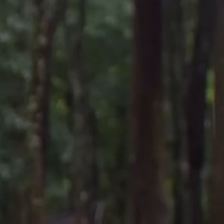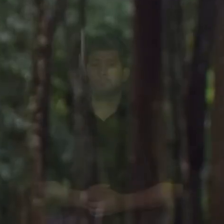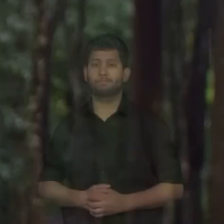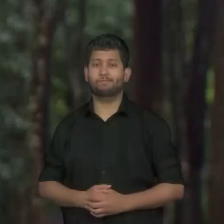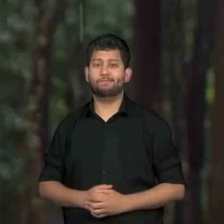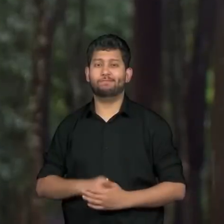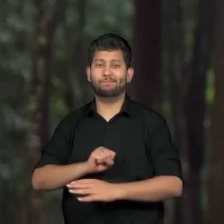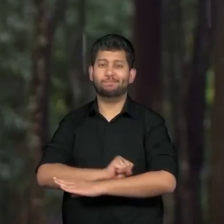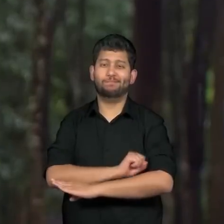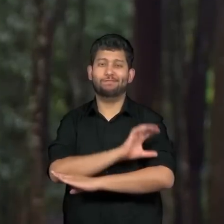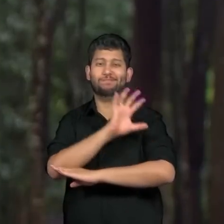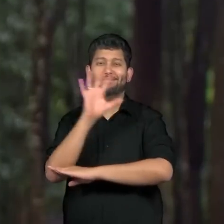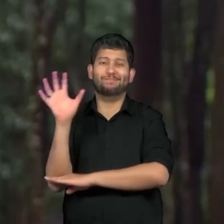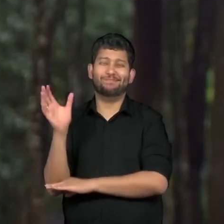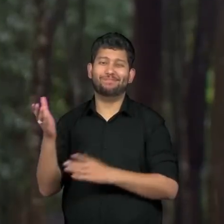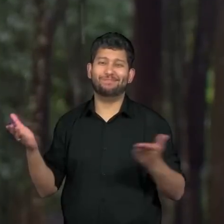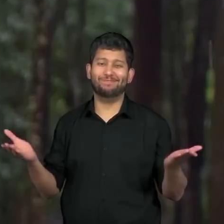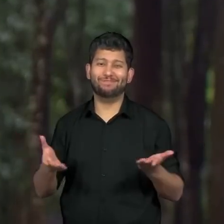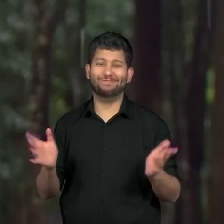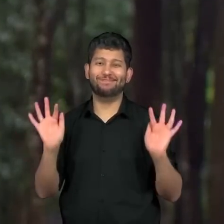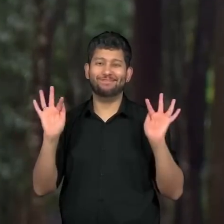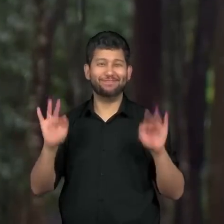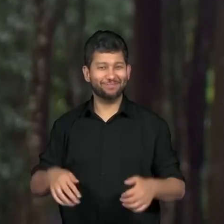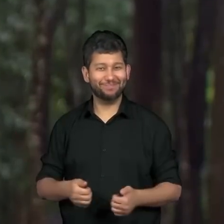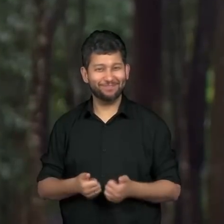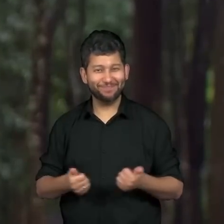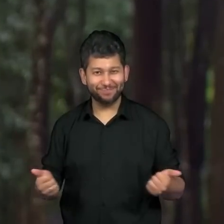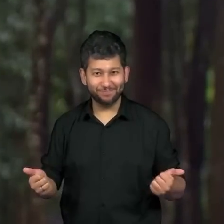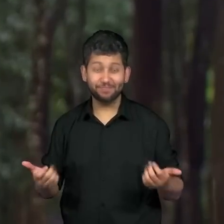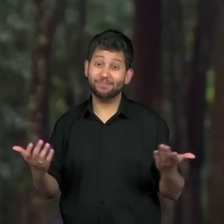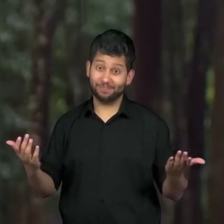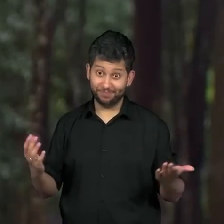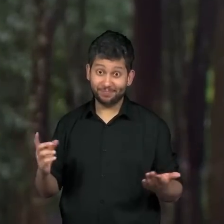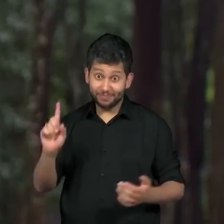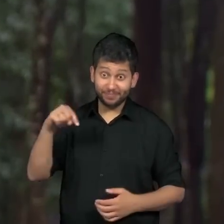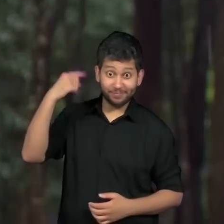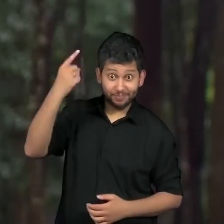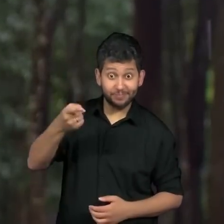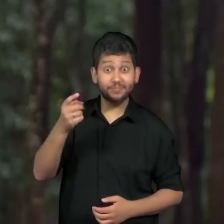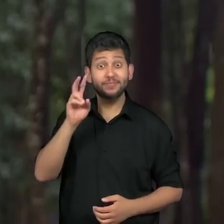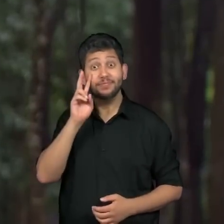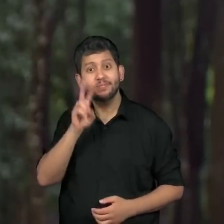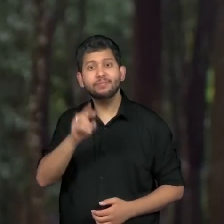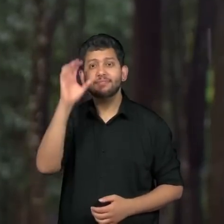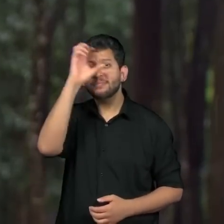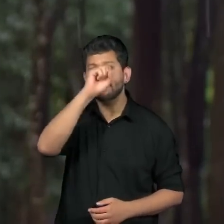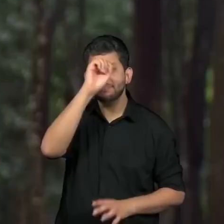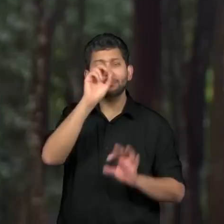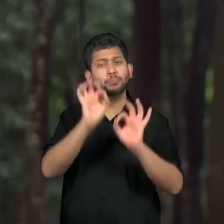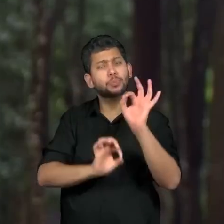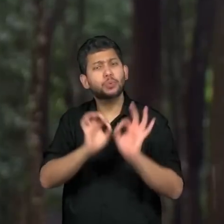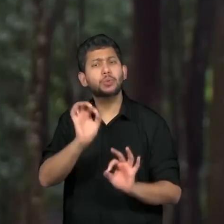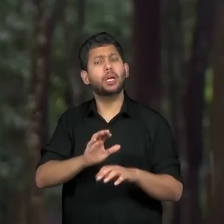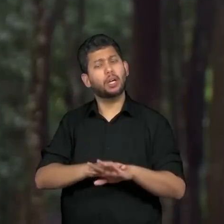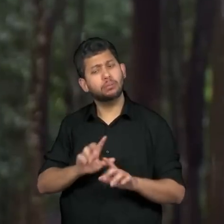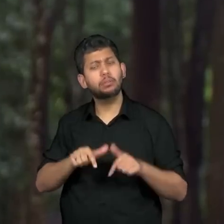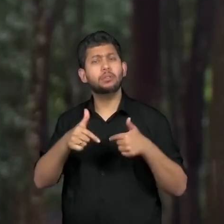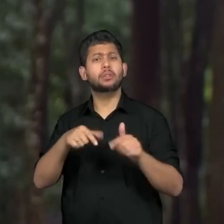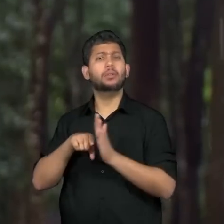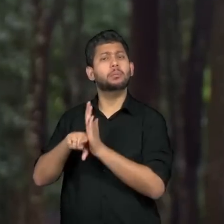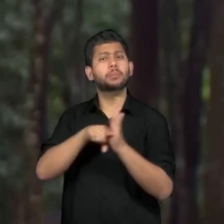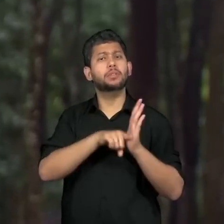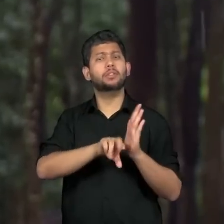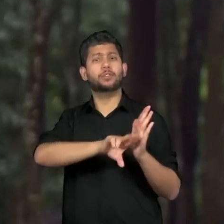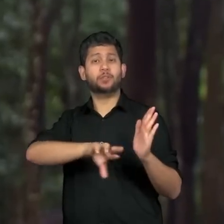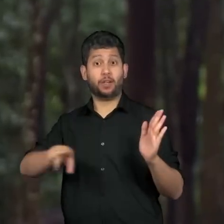E o Repórter Eco de hoje fica por aqui. No próximo programa você acompanha mais projetos, ações e pesquisas